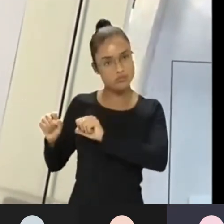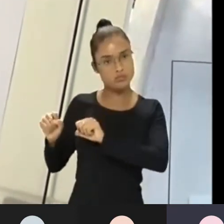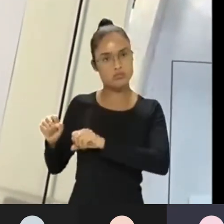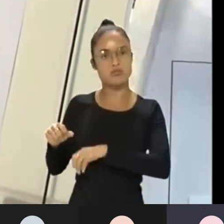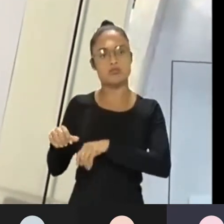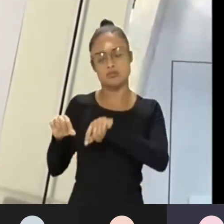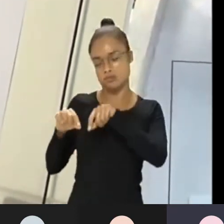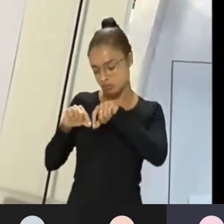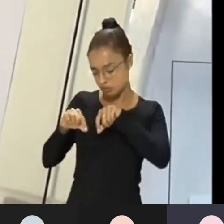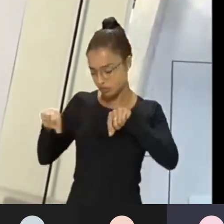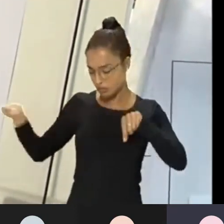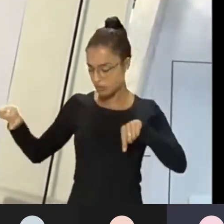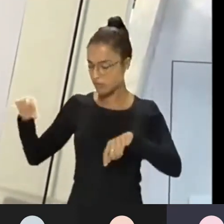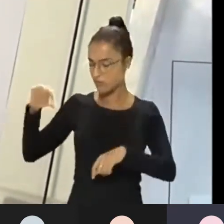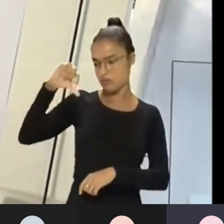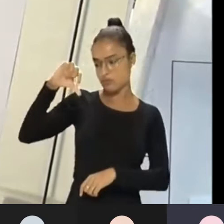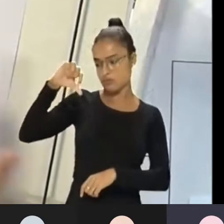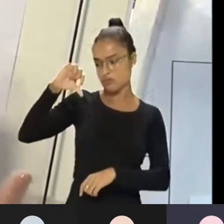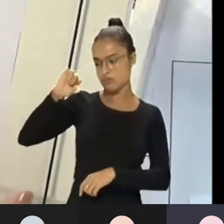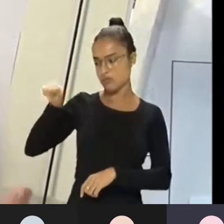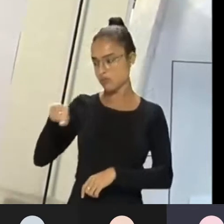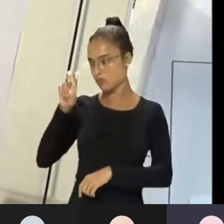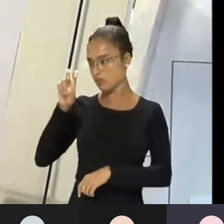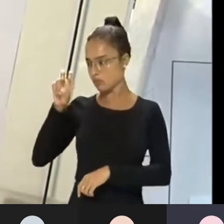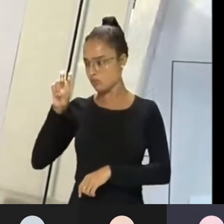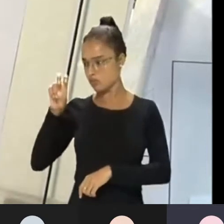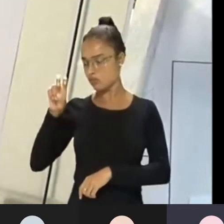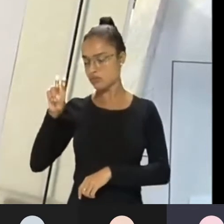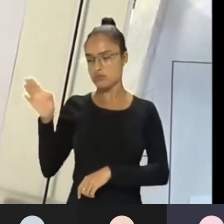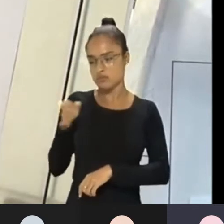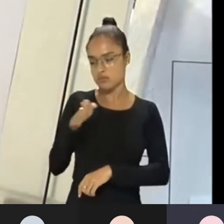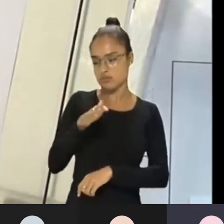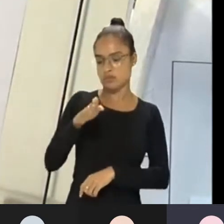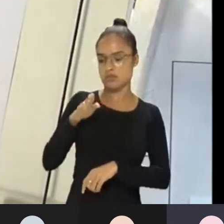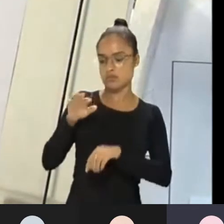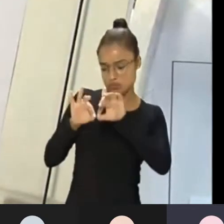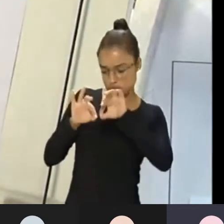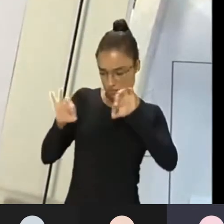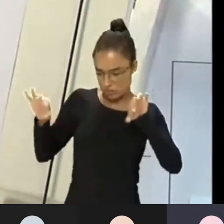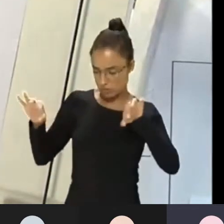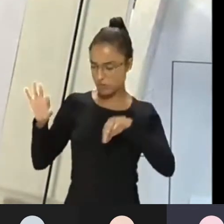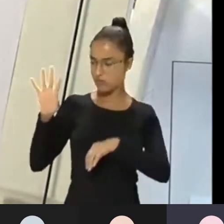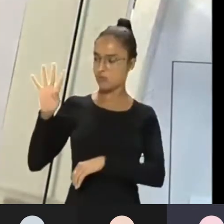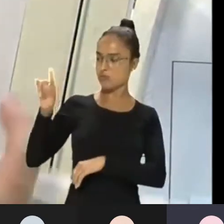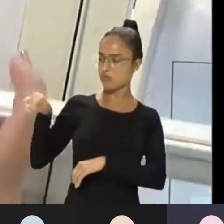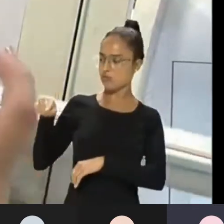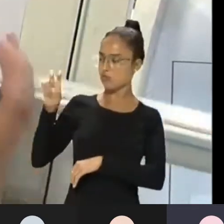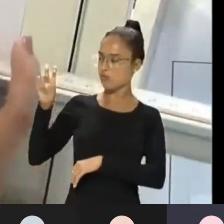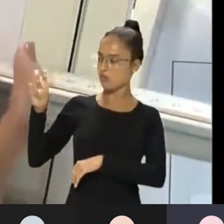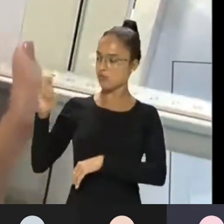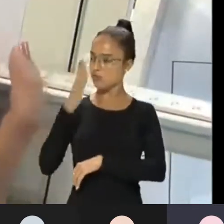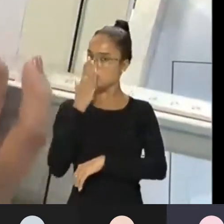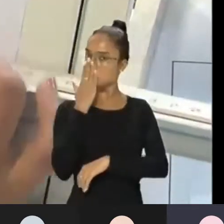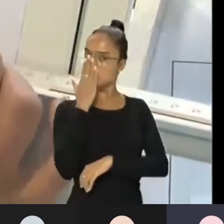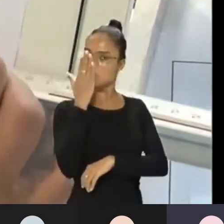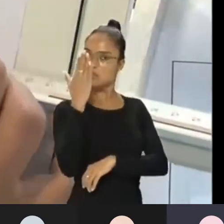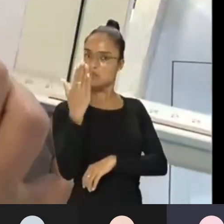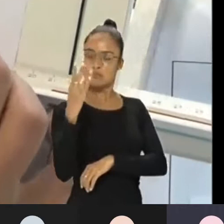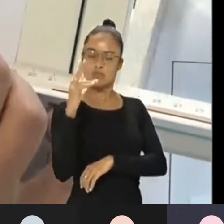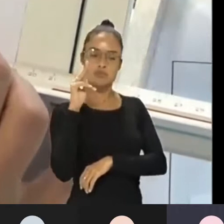medir 9,5 do comprimento e 4,5 em relação à vista lateral